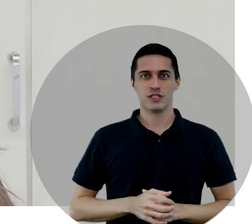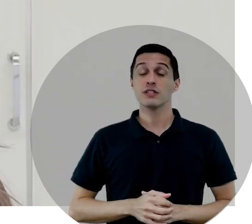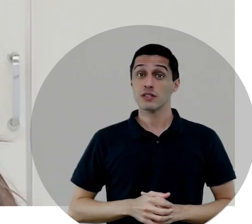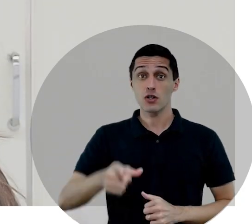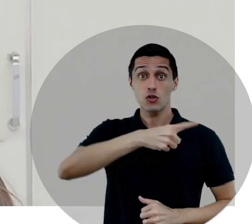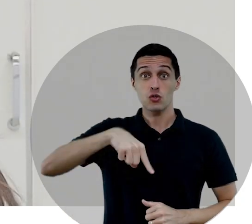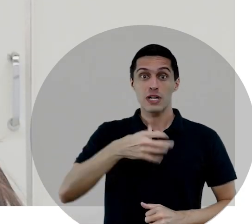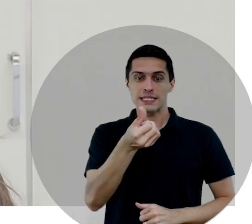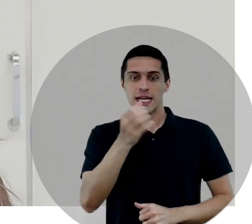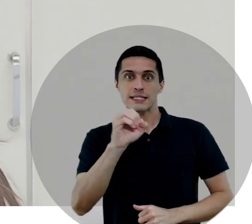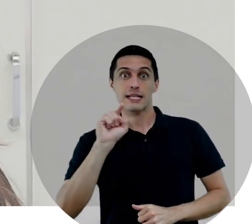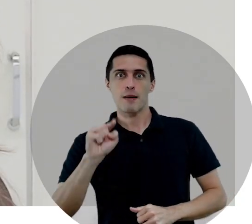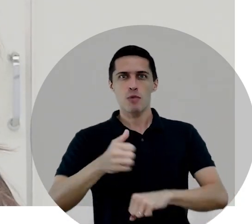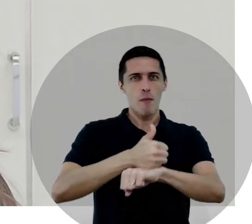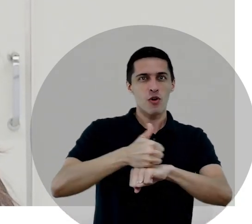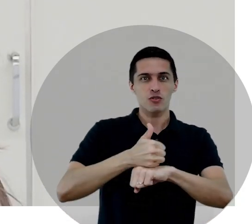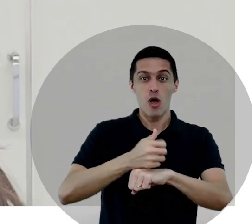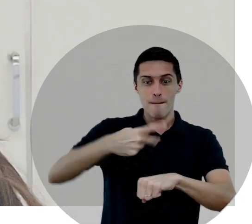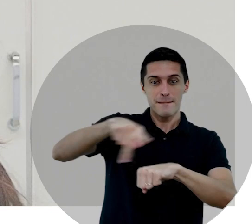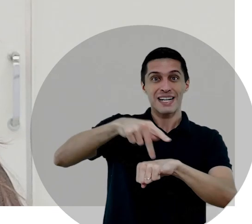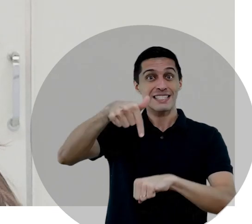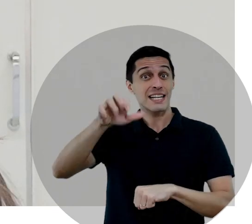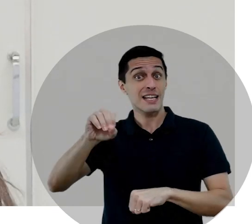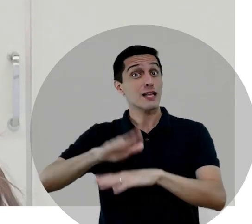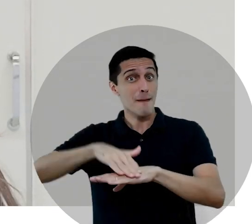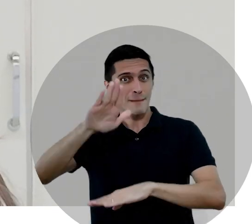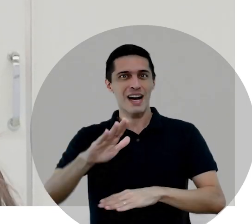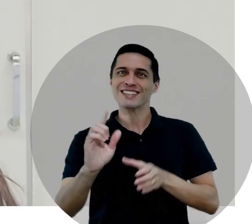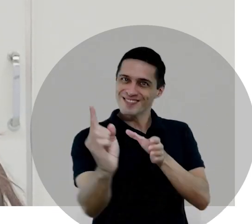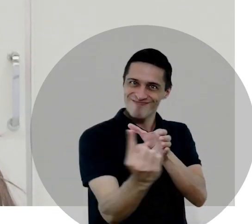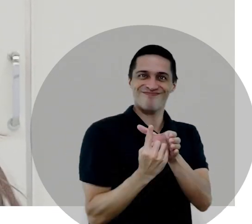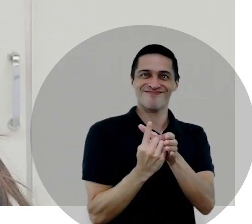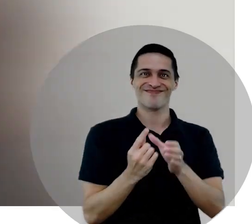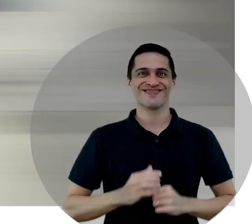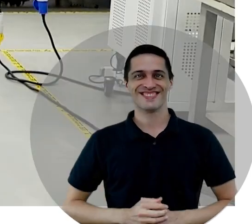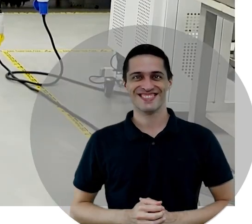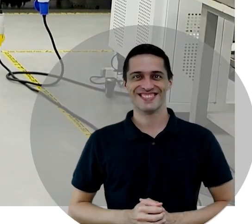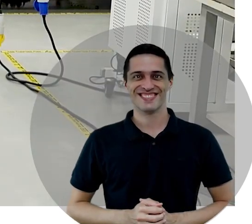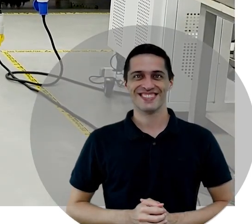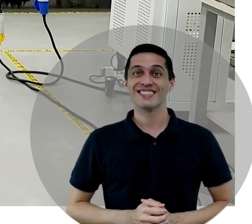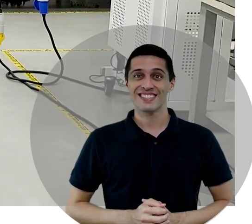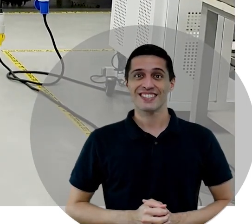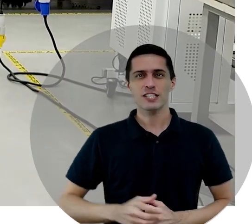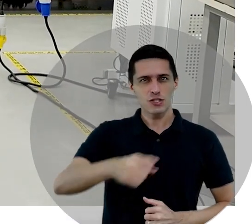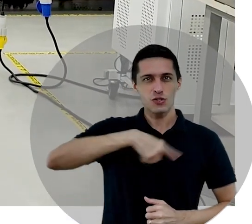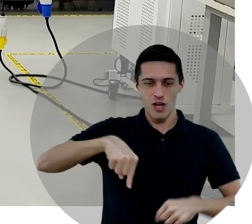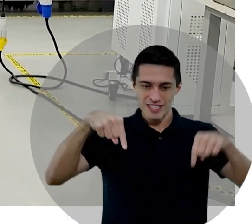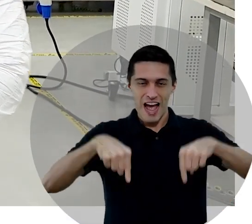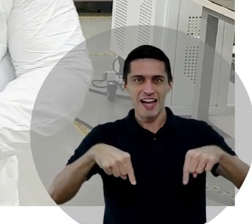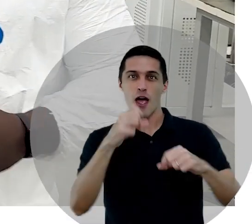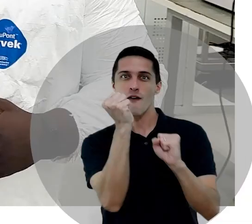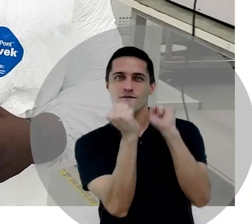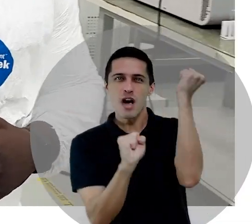serviços. Nós somos mais de 60 mil profissionais em mais de 70 países e queremos você aqui com a gente. Aqui estamos em Joinville, onde fica